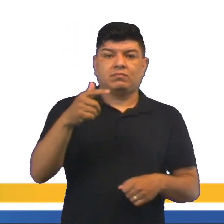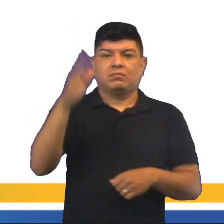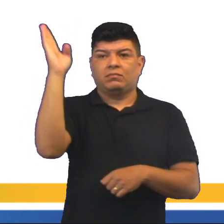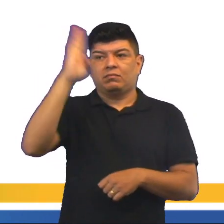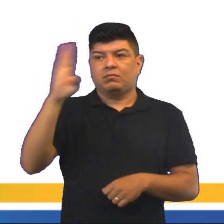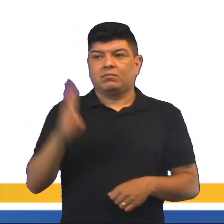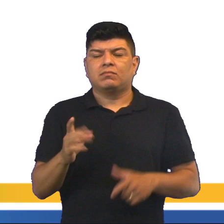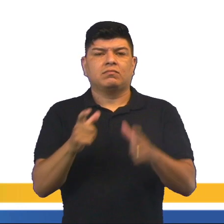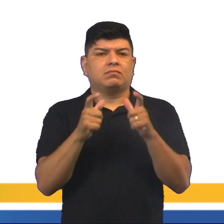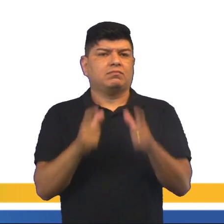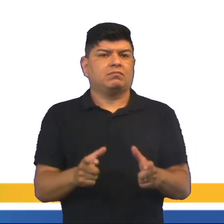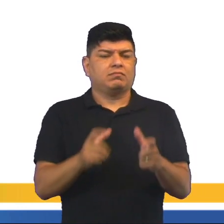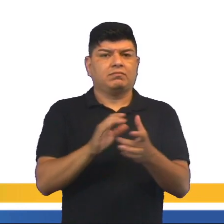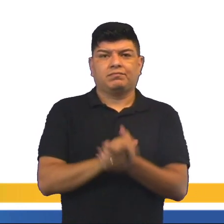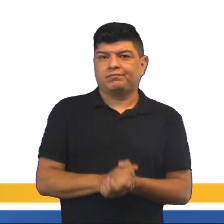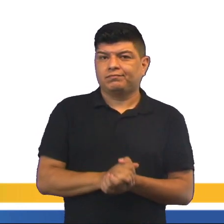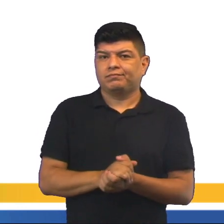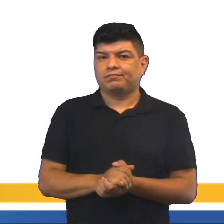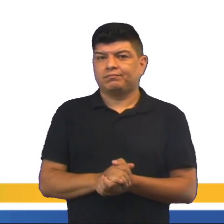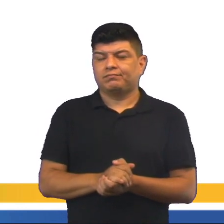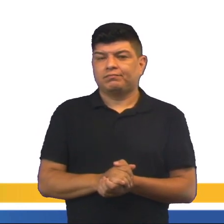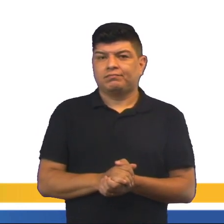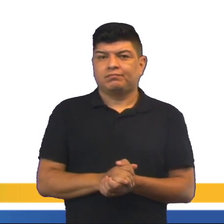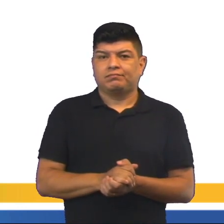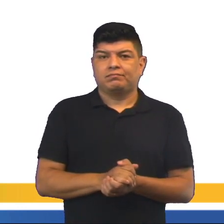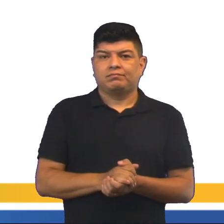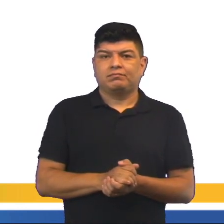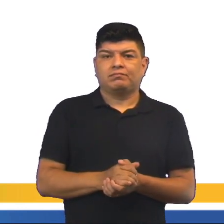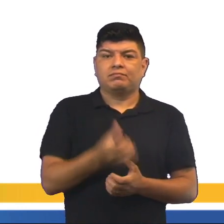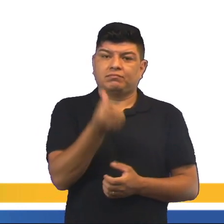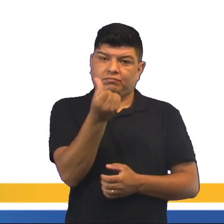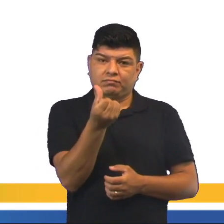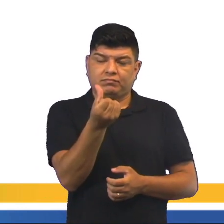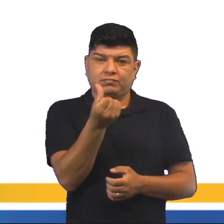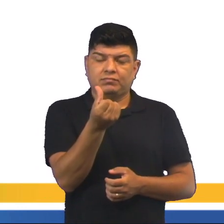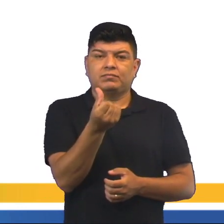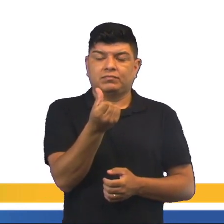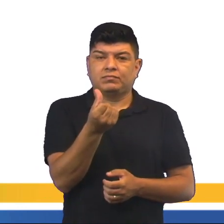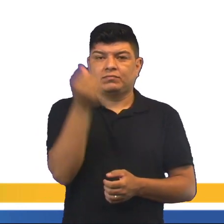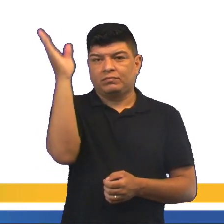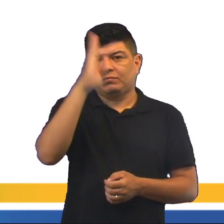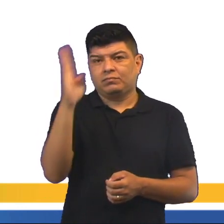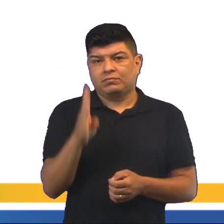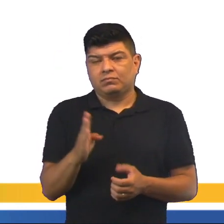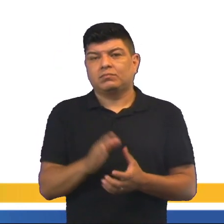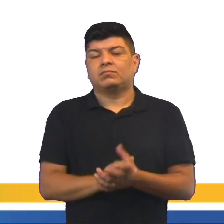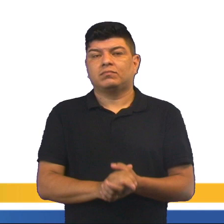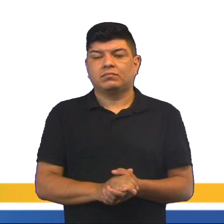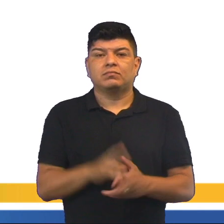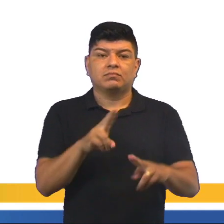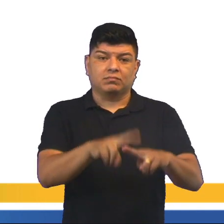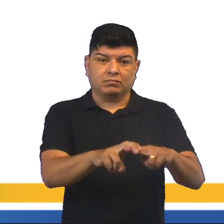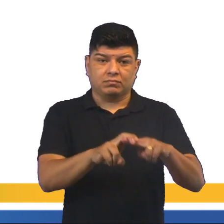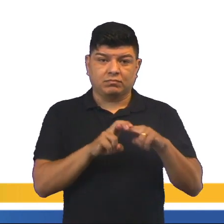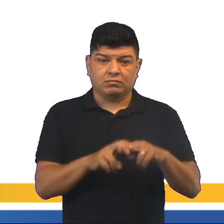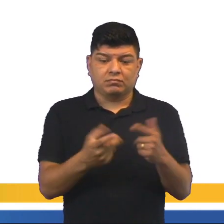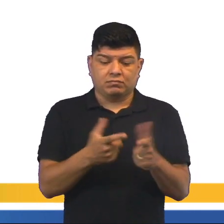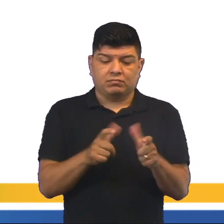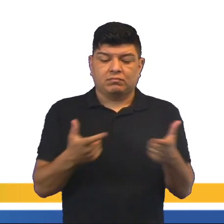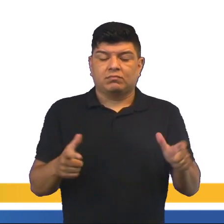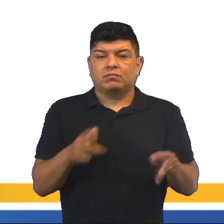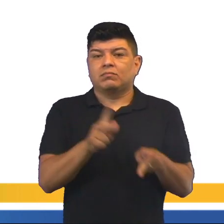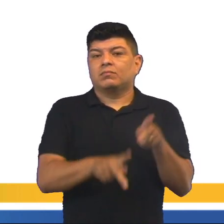Brasil aí está onde? Olha só, o Brasil está em 6º lugar, não é isso? Então, esse